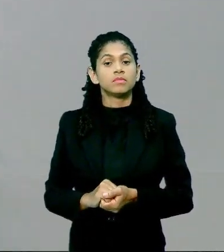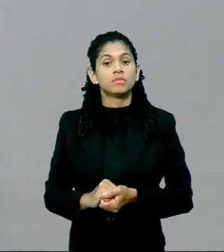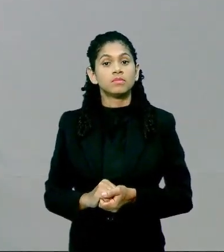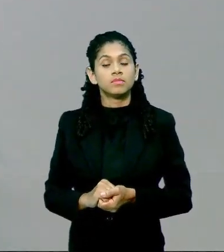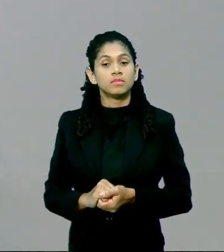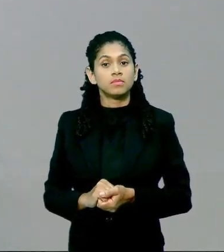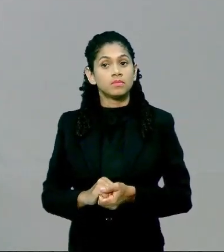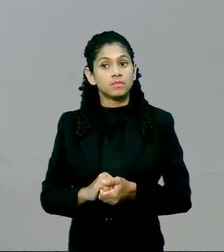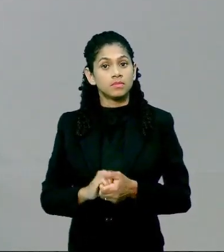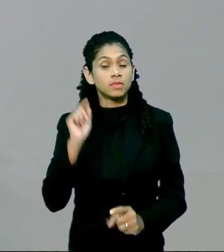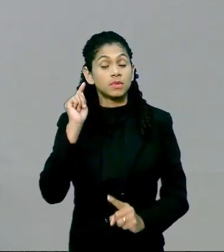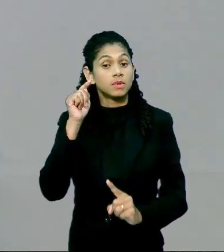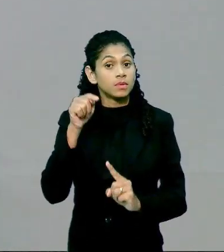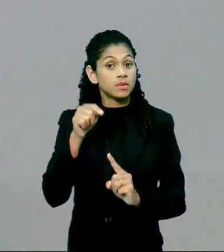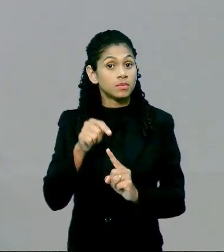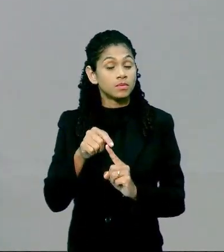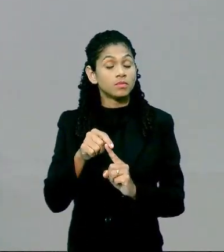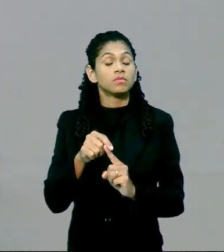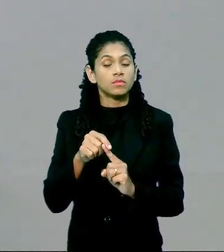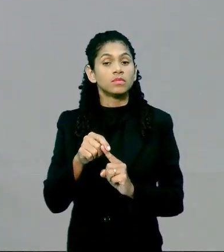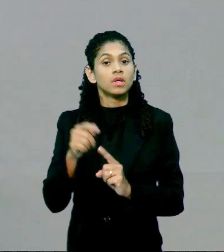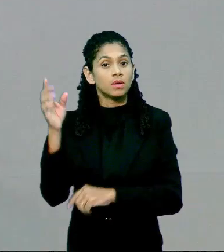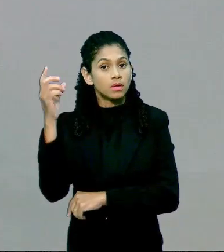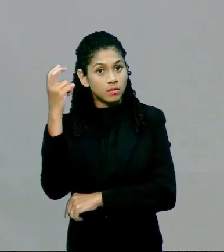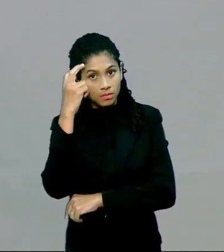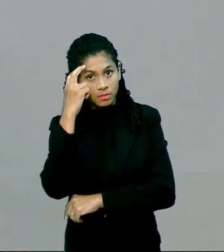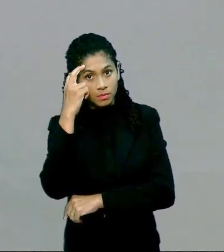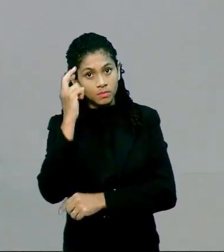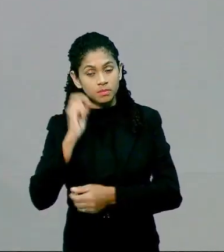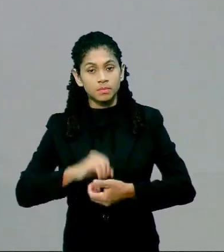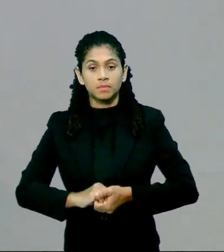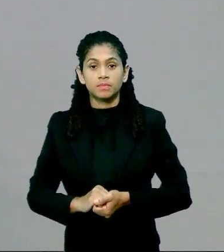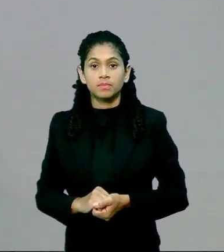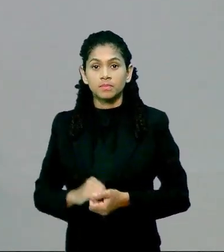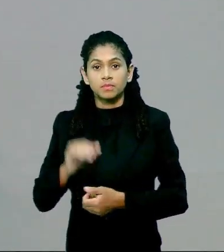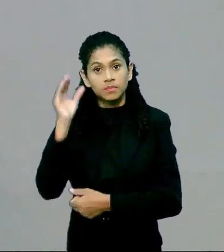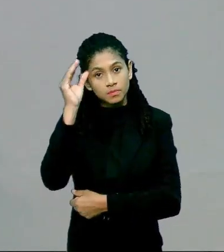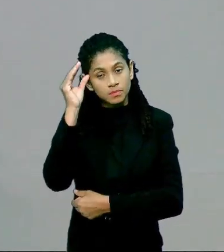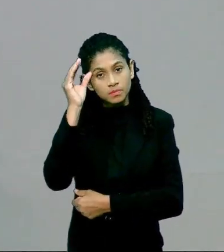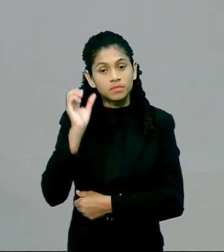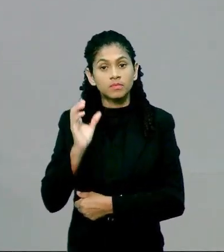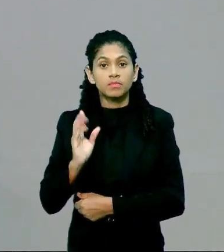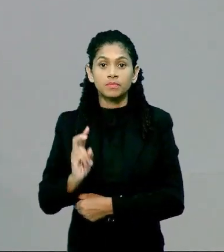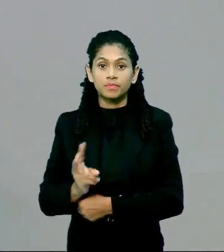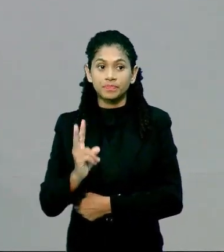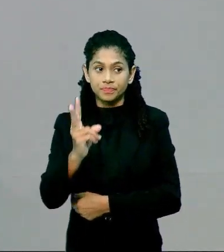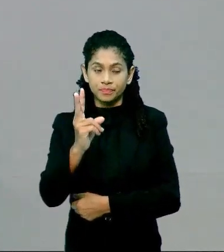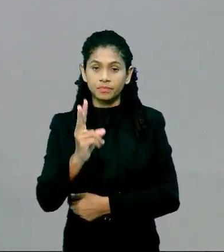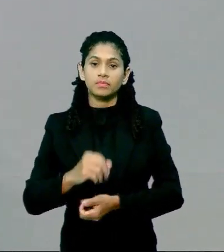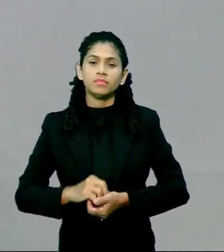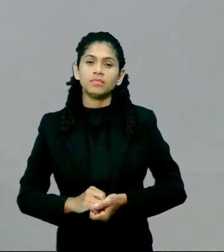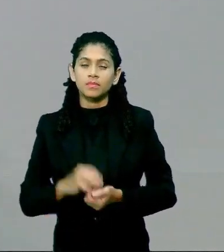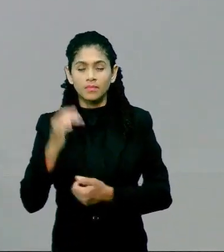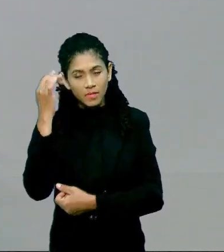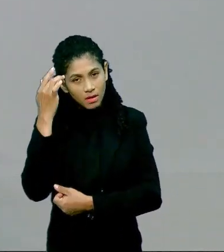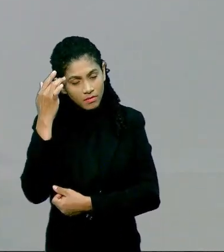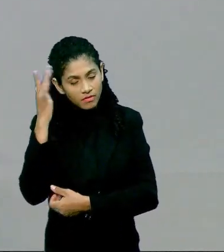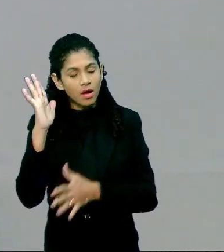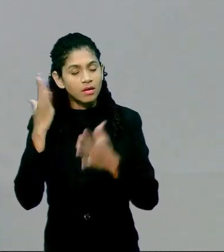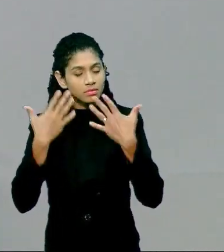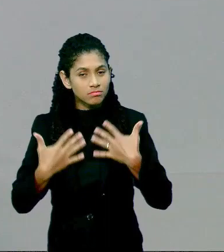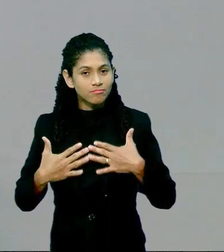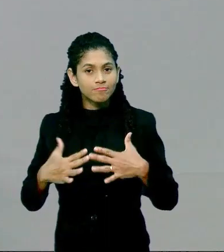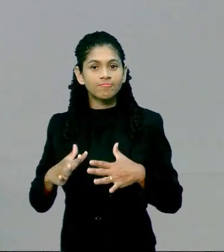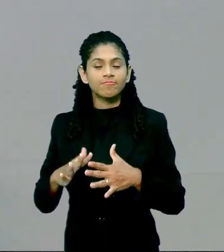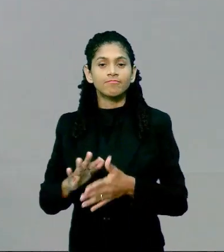e identificar determinada cultura. Tranquilo? Compreendido isso, a gente avança mais um pouquinho, porque tá fácil, tá sereno,